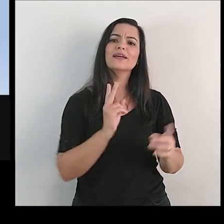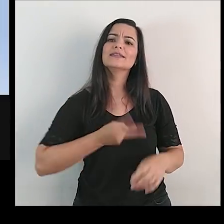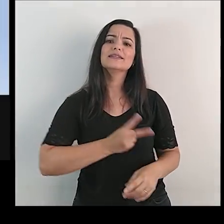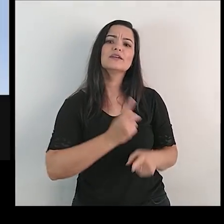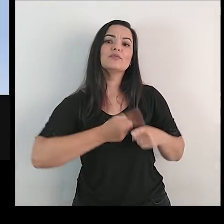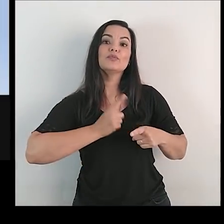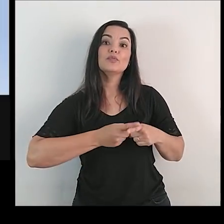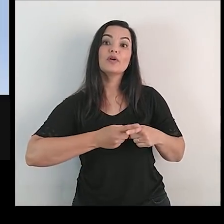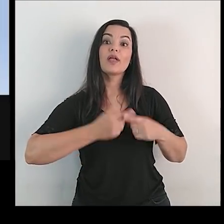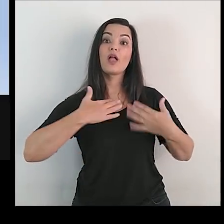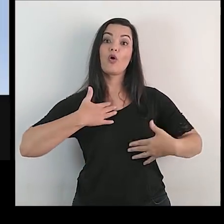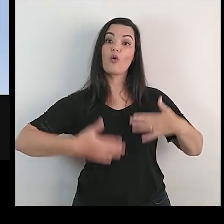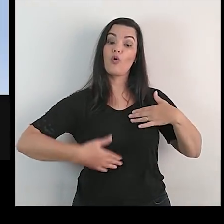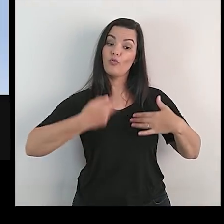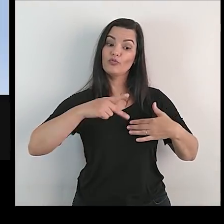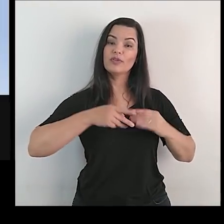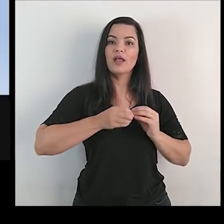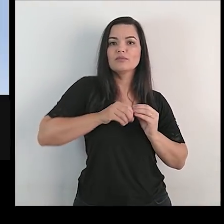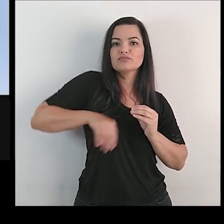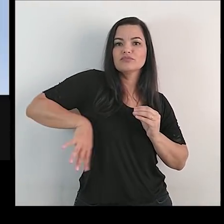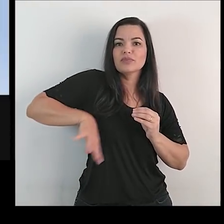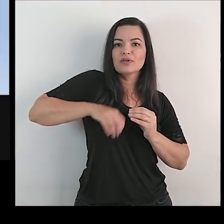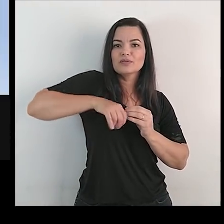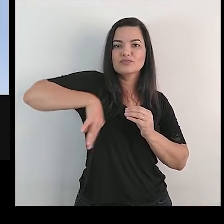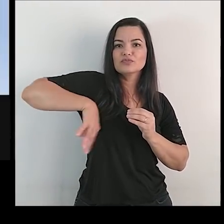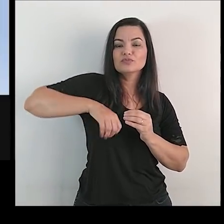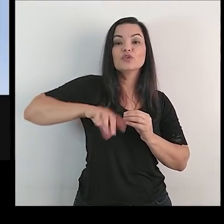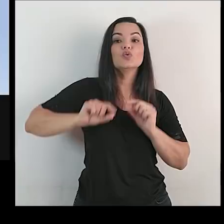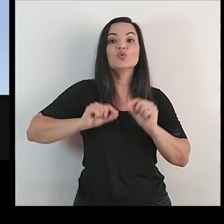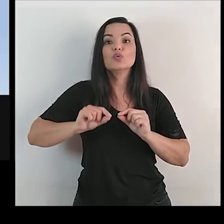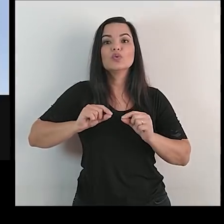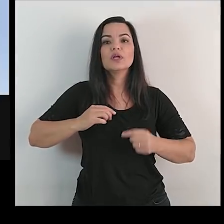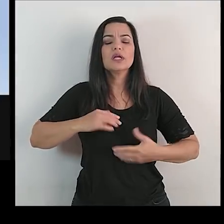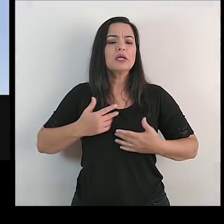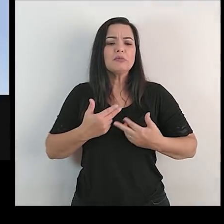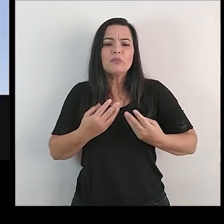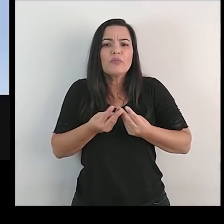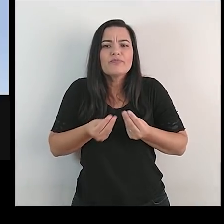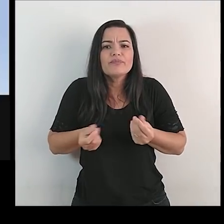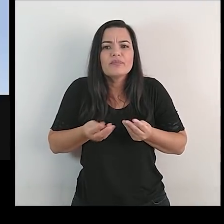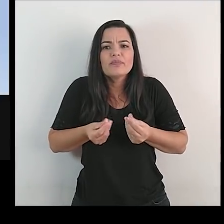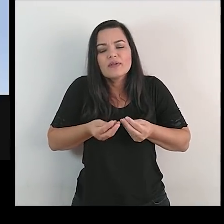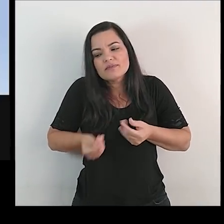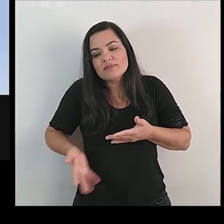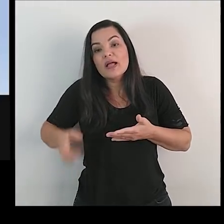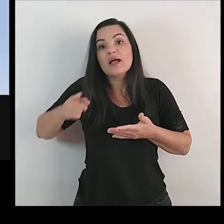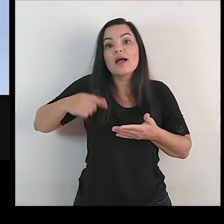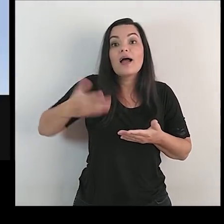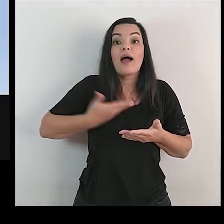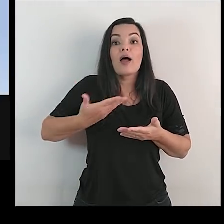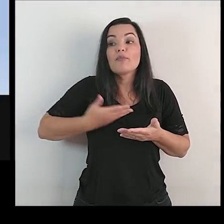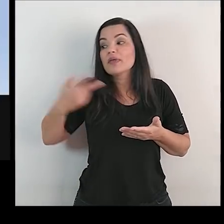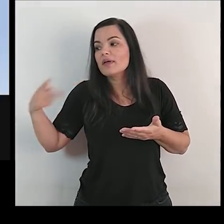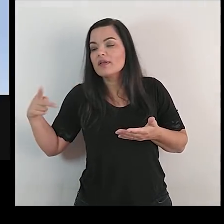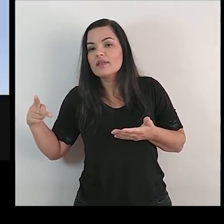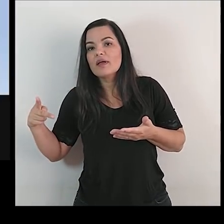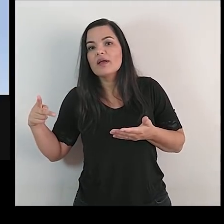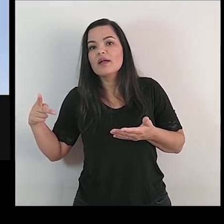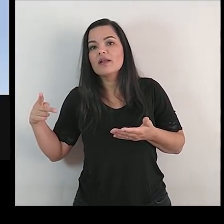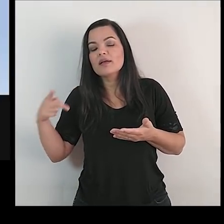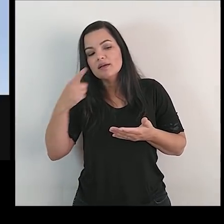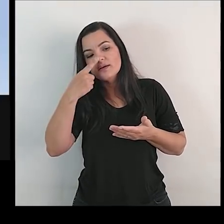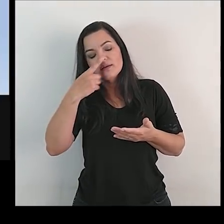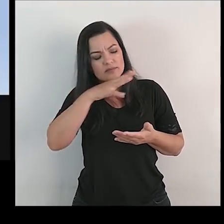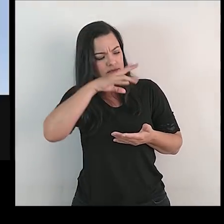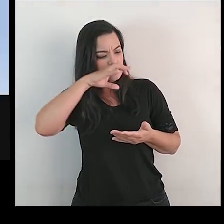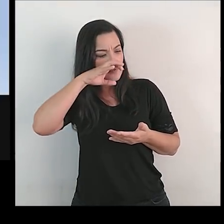porque elas liberam substâncias que elas vão deixando por onde elas passam. Essas substâncias é uma forma que